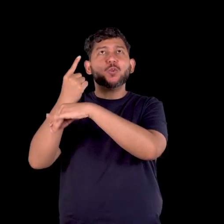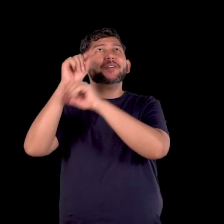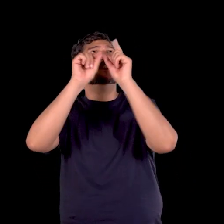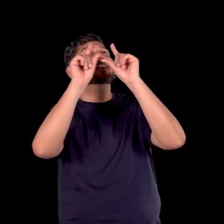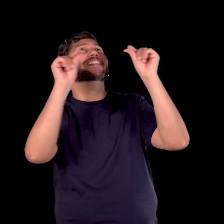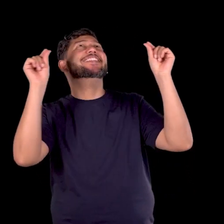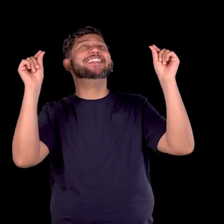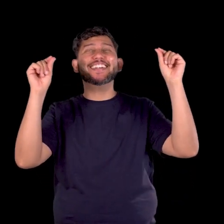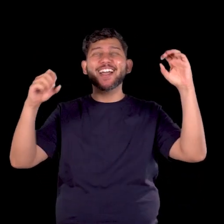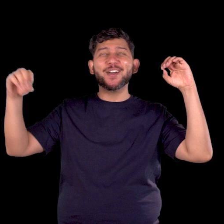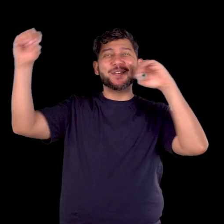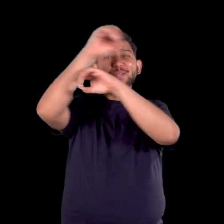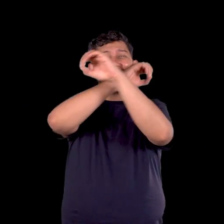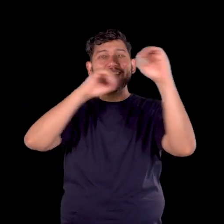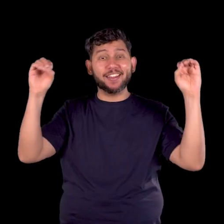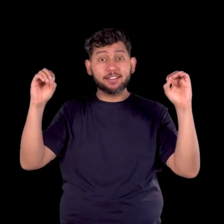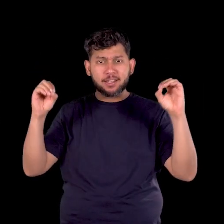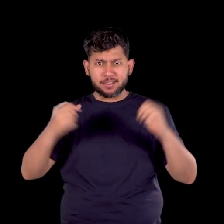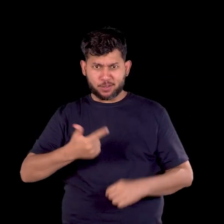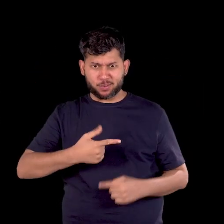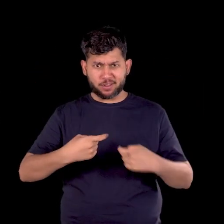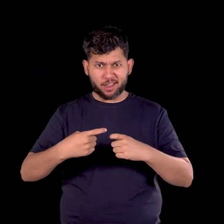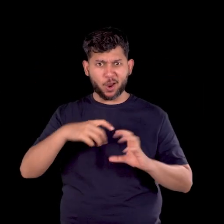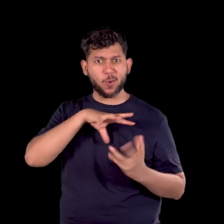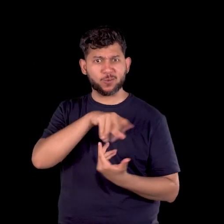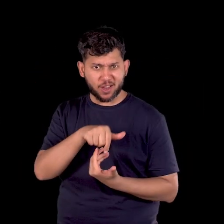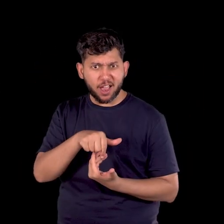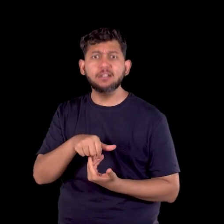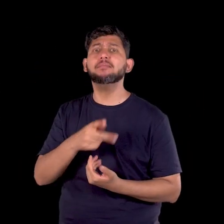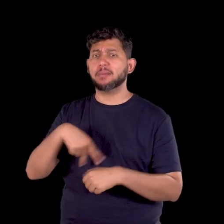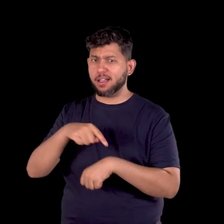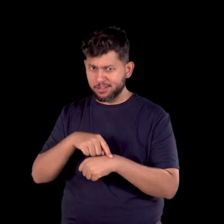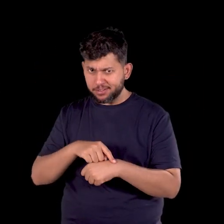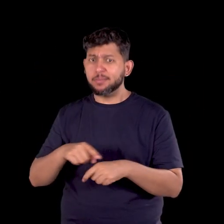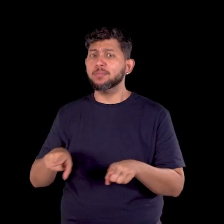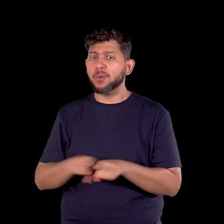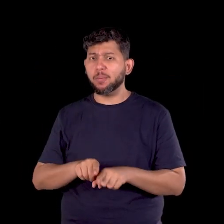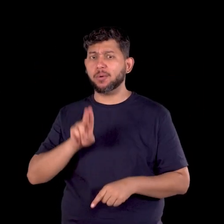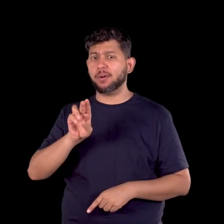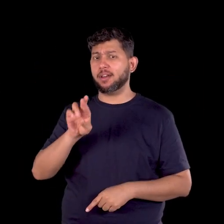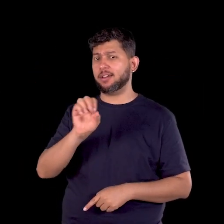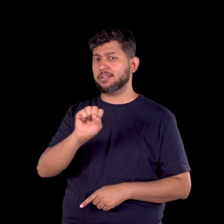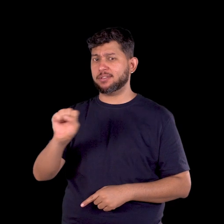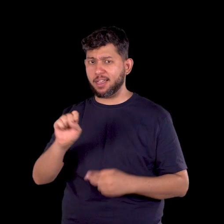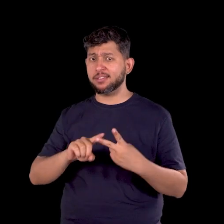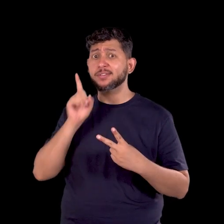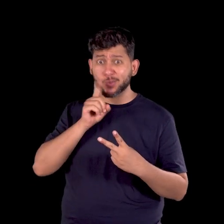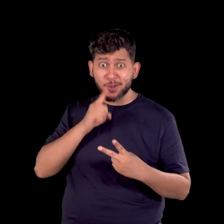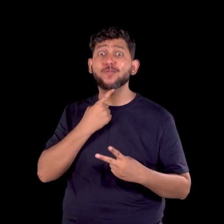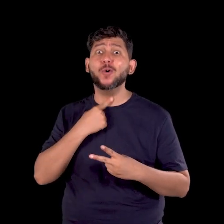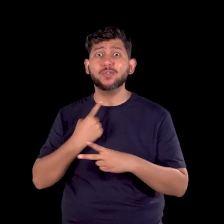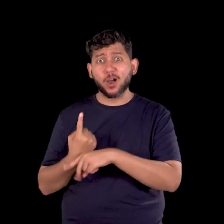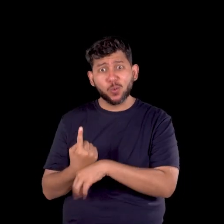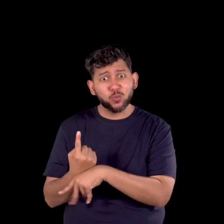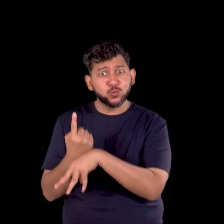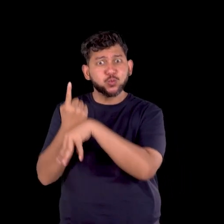espaço era um desejo de países que saíram vitoriosos após o término da Segunda Guerra Mundial, Estados Unidos e